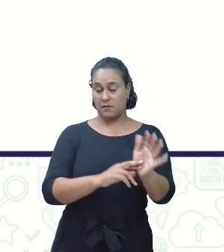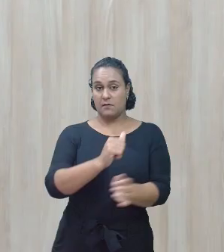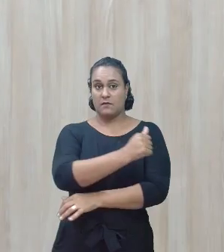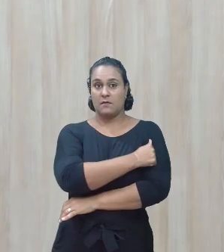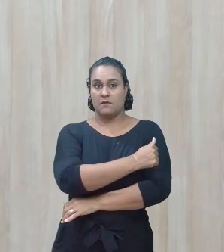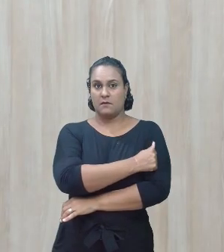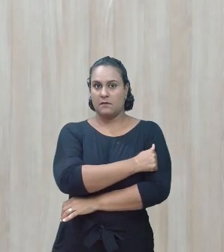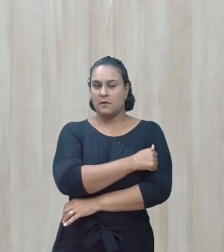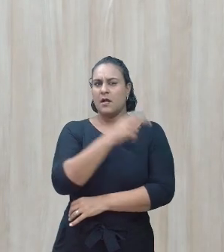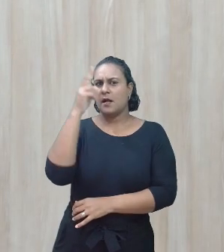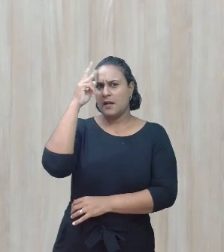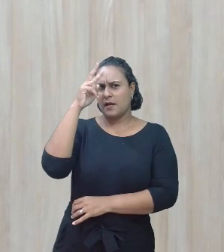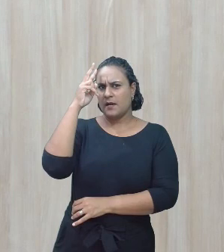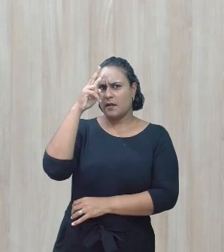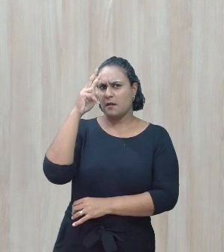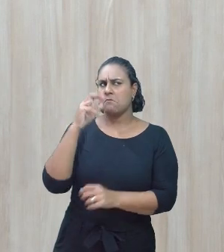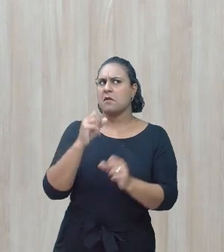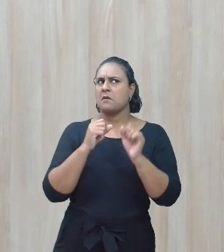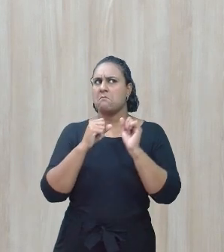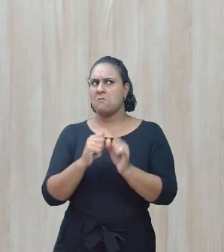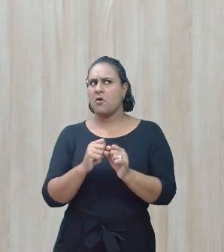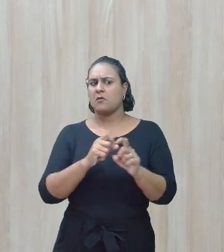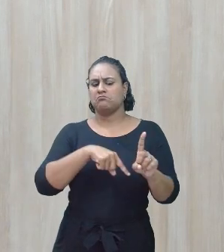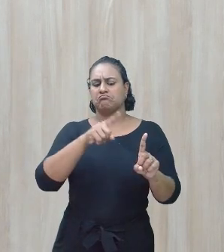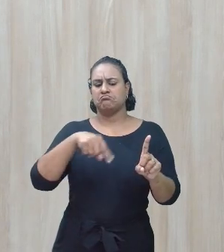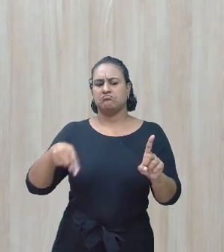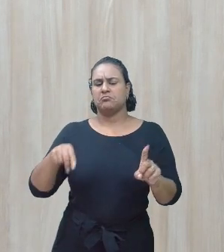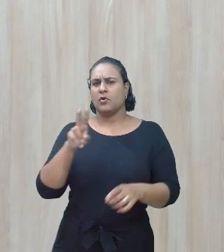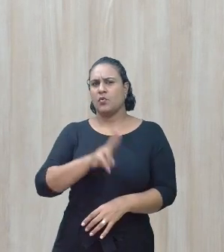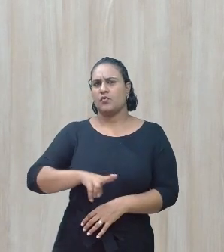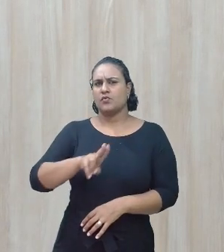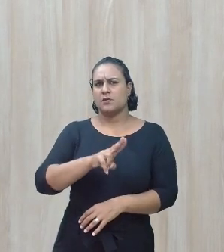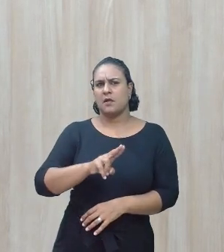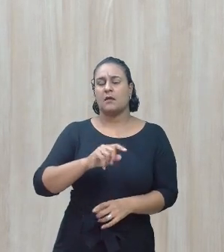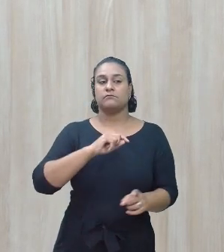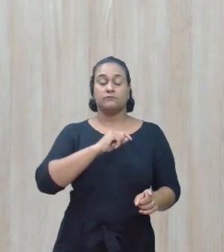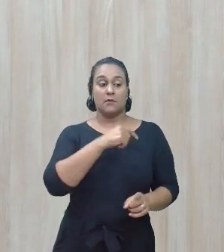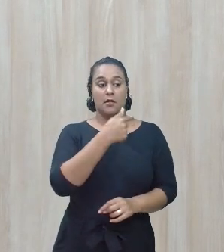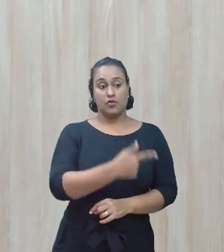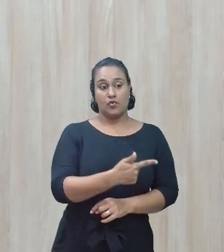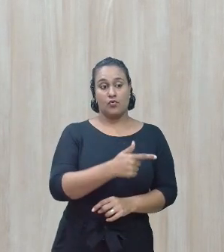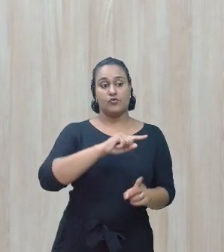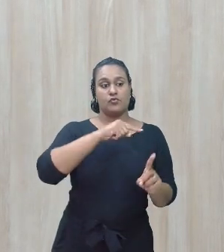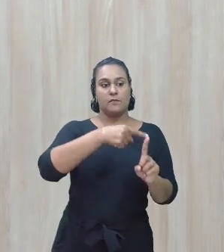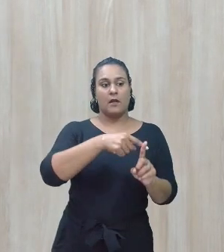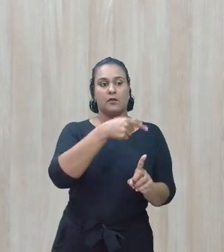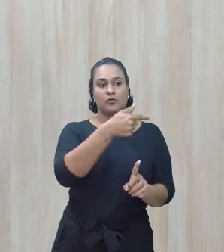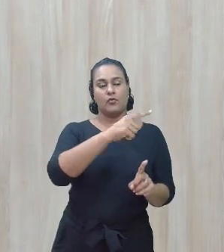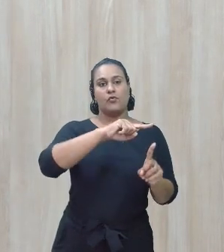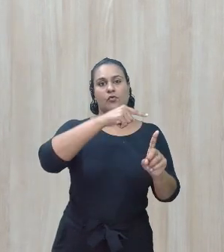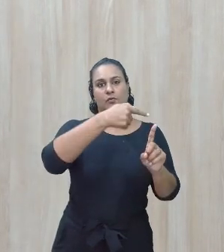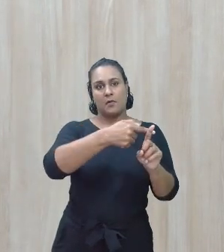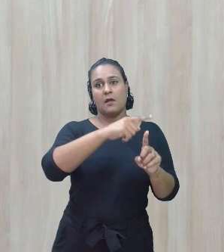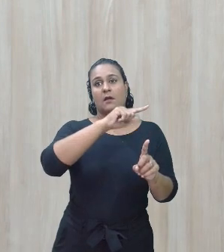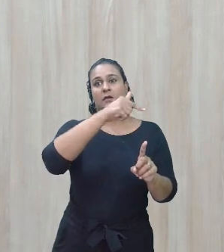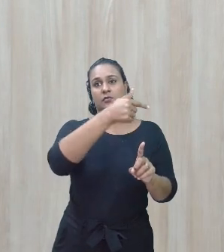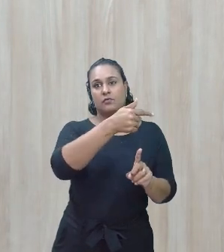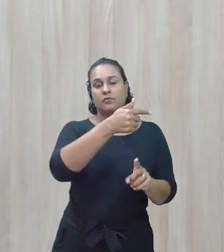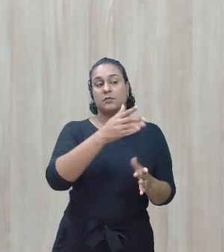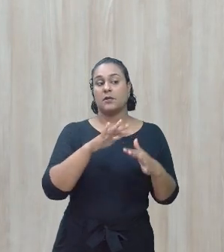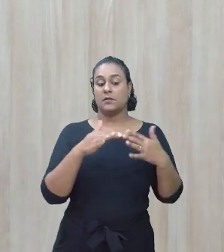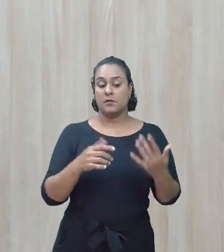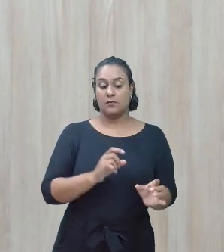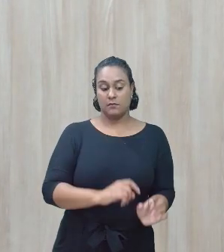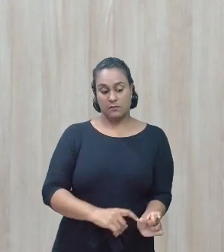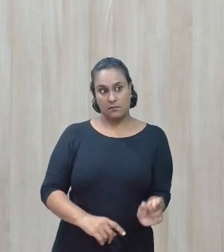no gráfico que ele poderia estar sendo utilizada a escala de 2 em 2, de 100 em 100, de 200 em 200. Então, essa minha